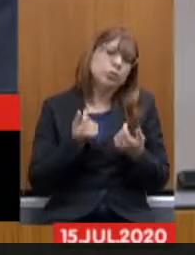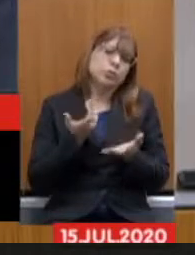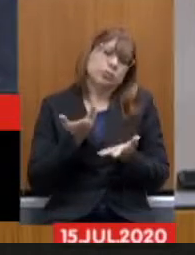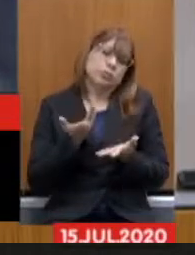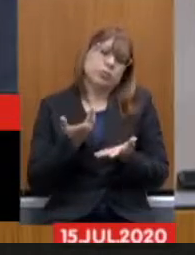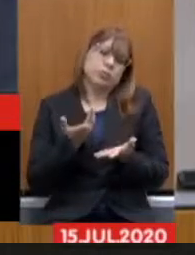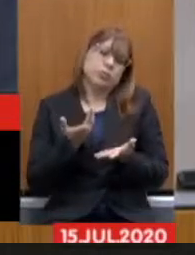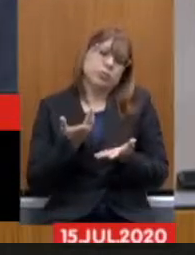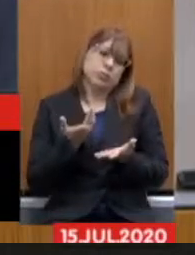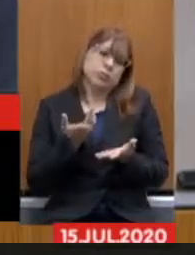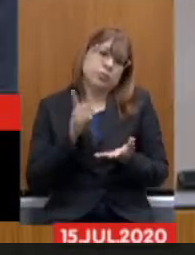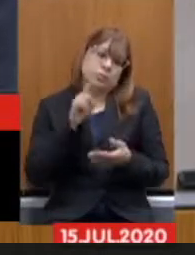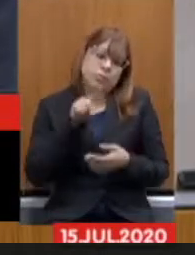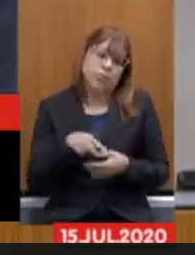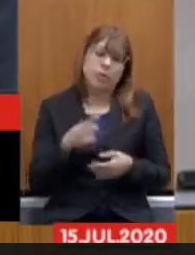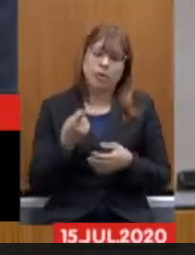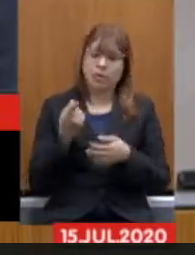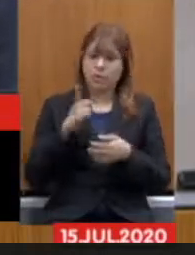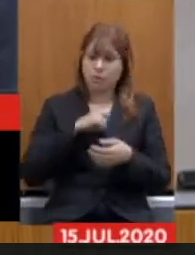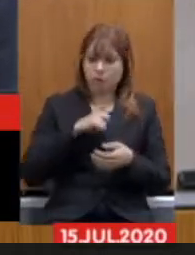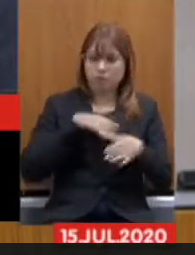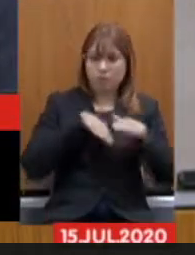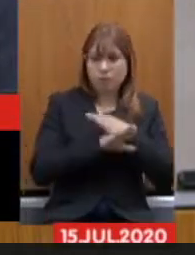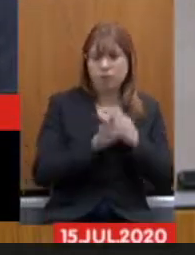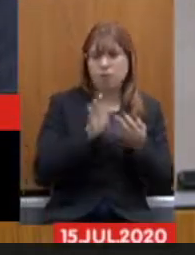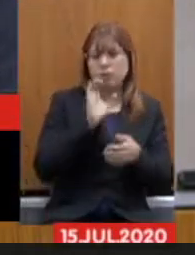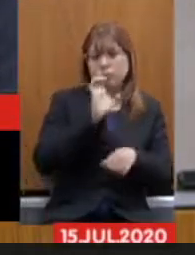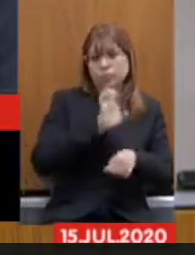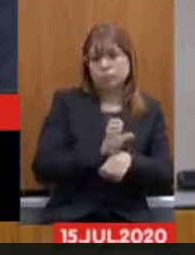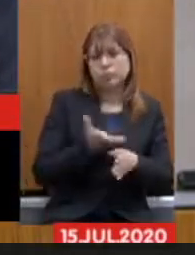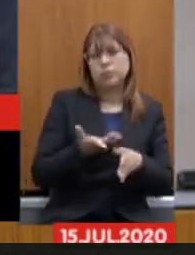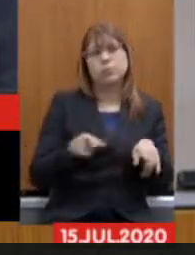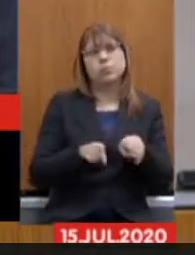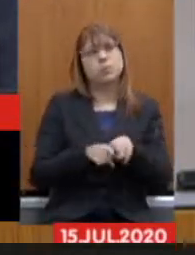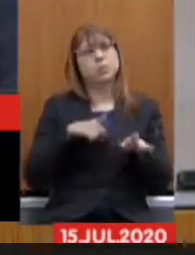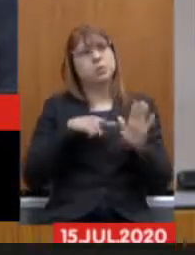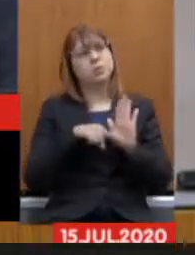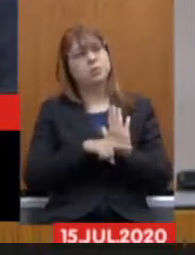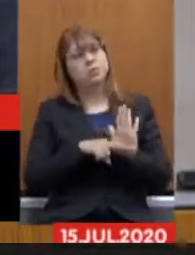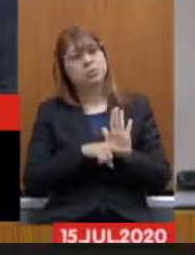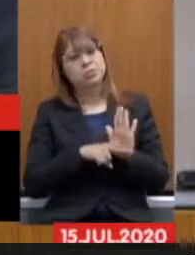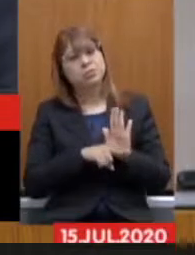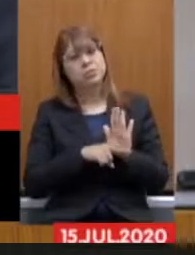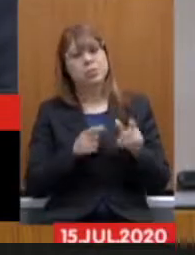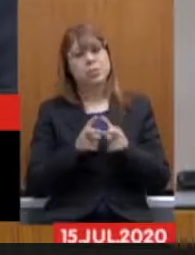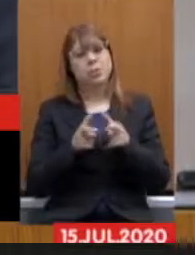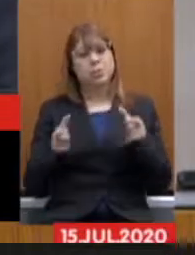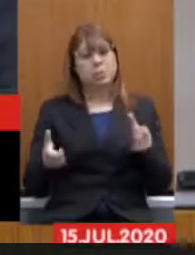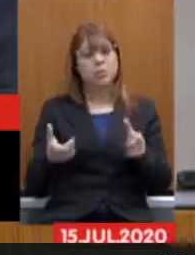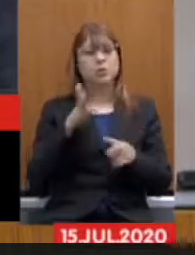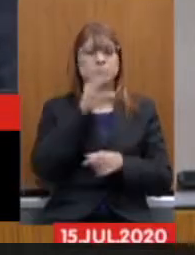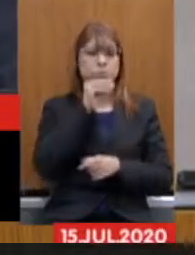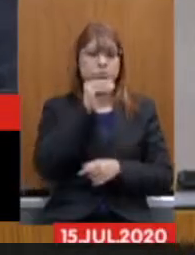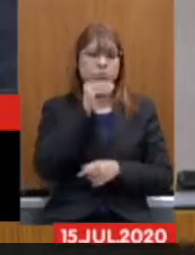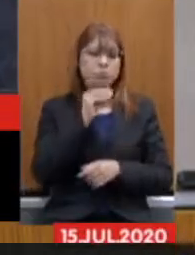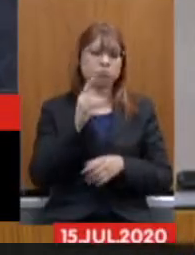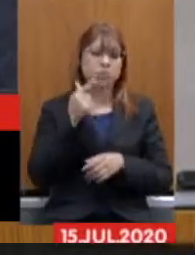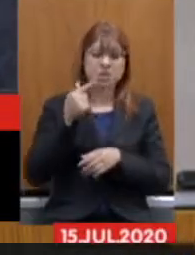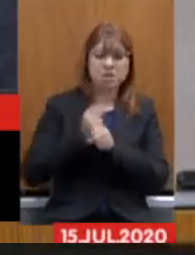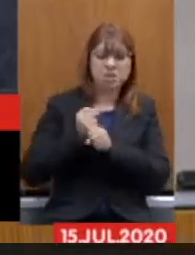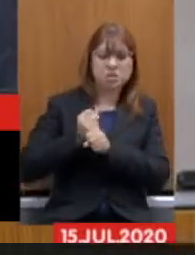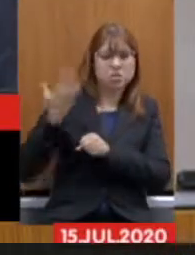servidores com a posse dos recursos extras o fato de haver um défice de reajuste da maioria do conjunto de servidores nos últimos